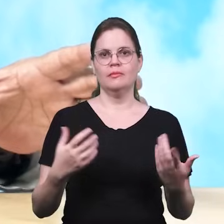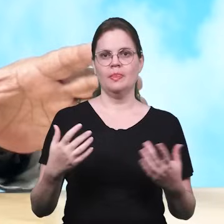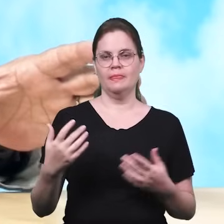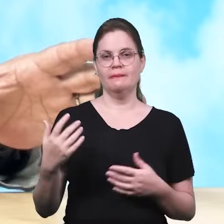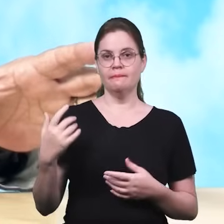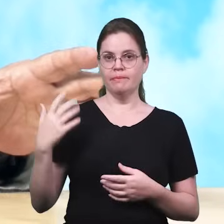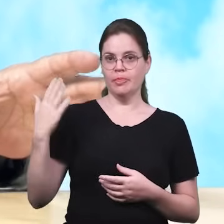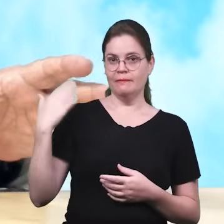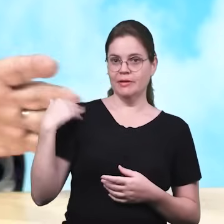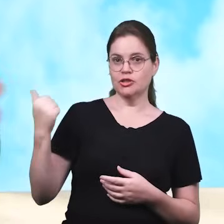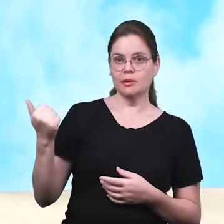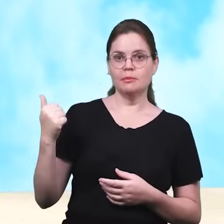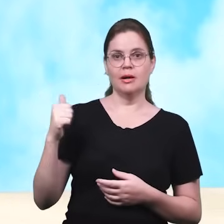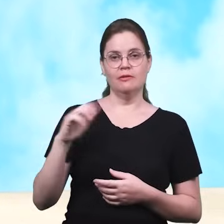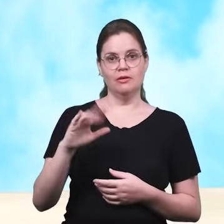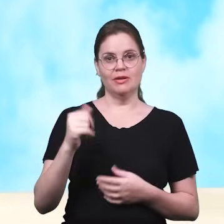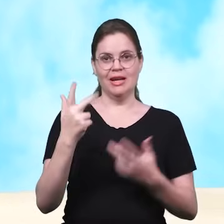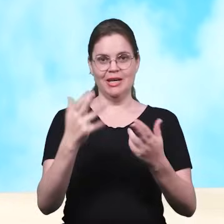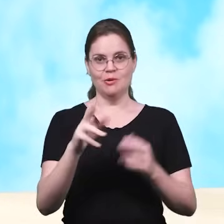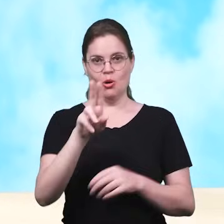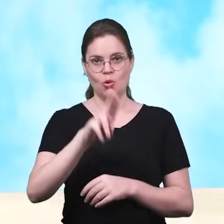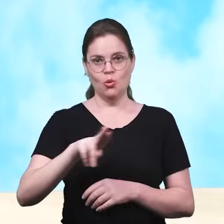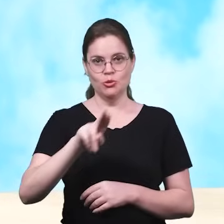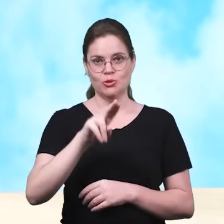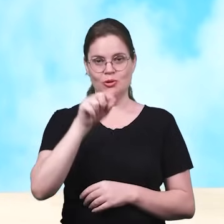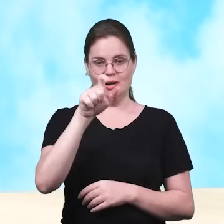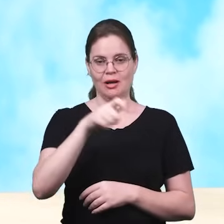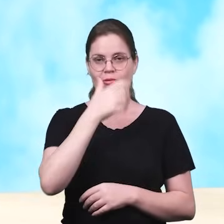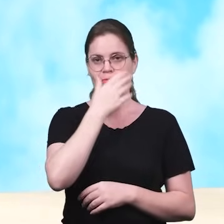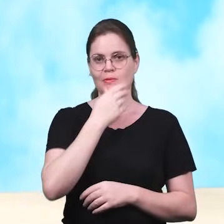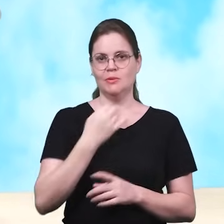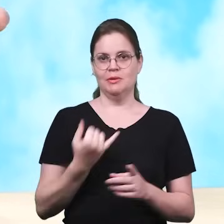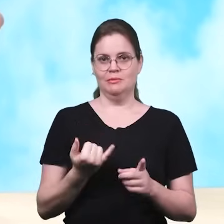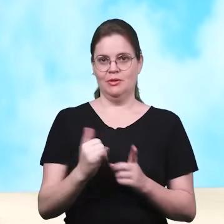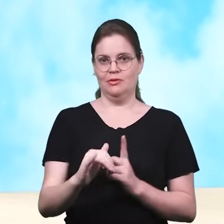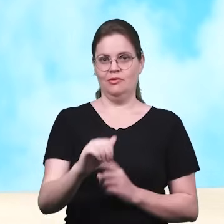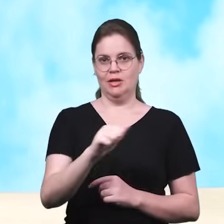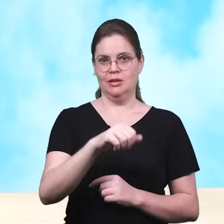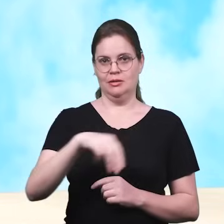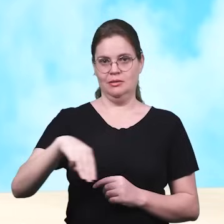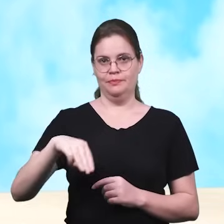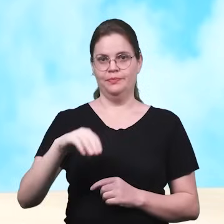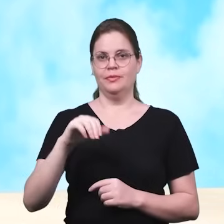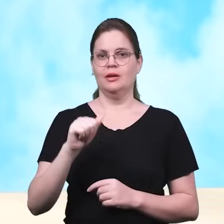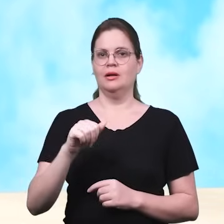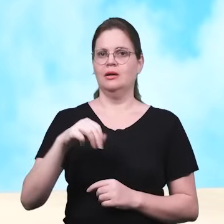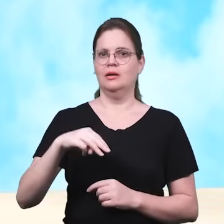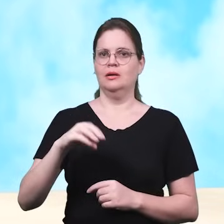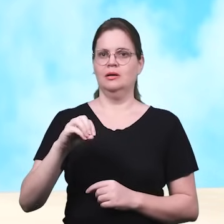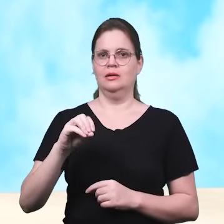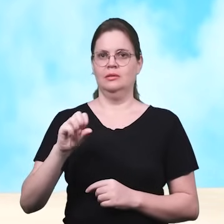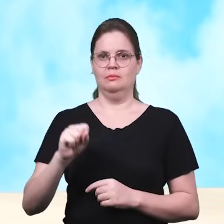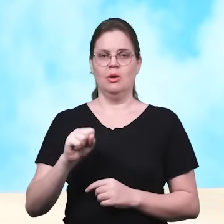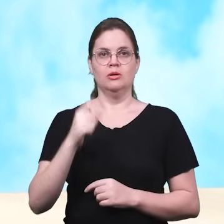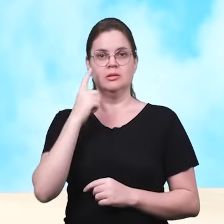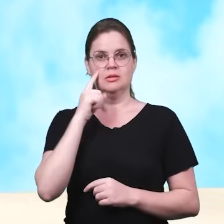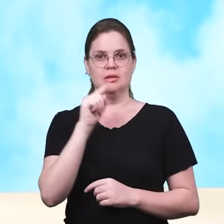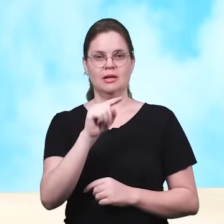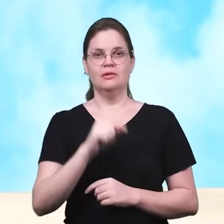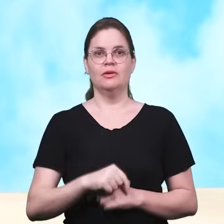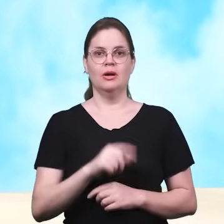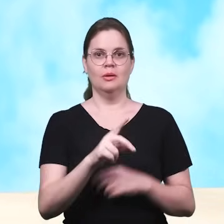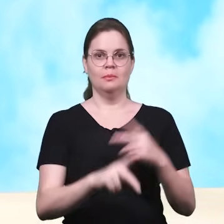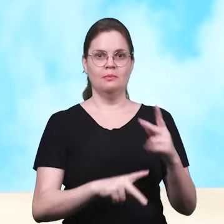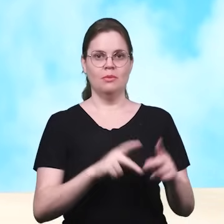Amós vai dizer: o povo de Deus, é nessa sequência, o povo de Deus, à frente dele é o Jardim do